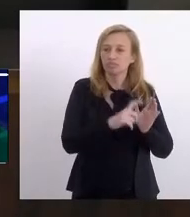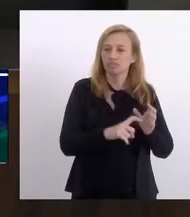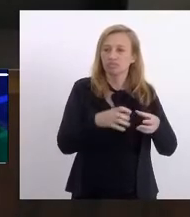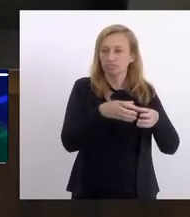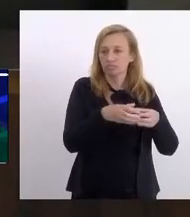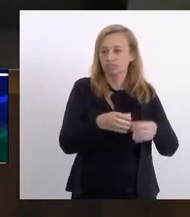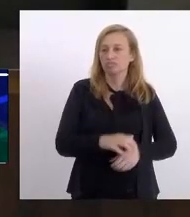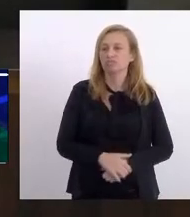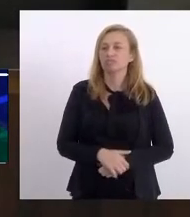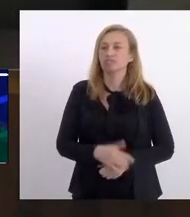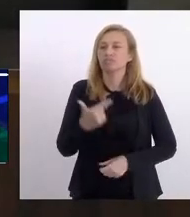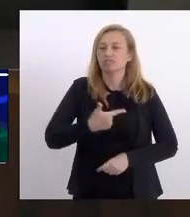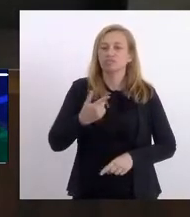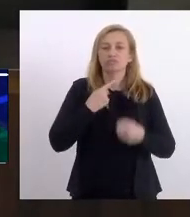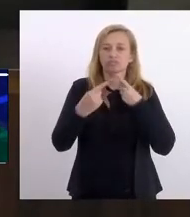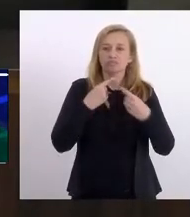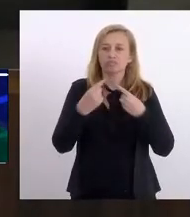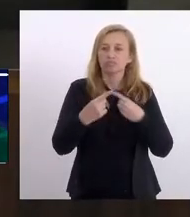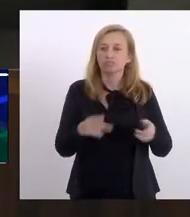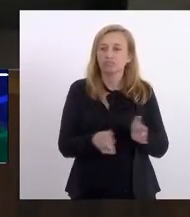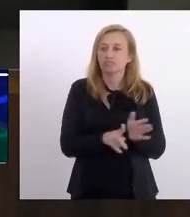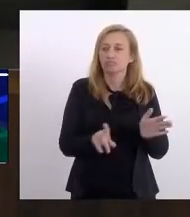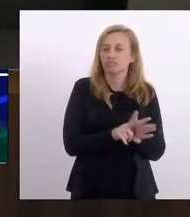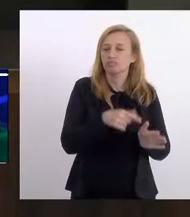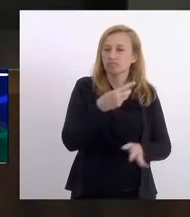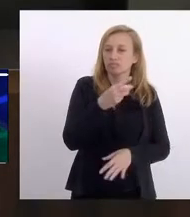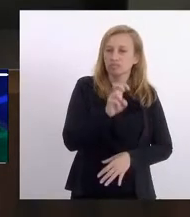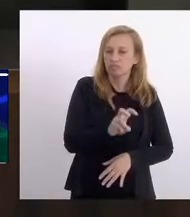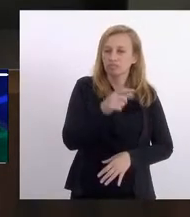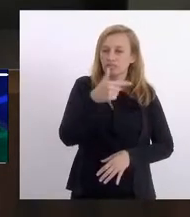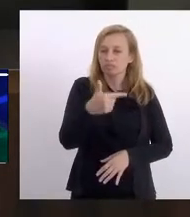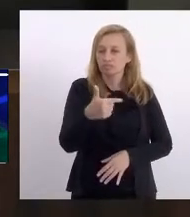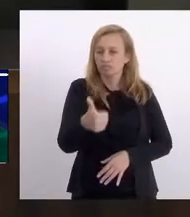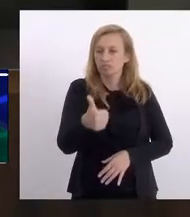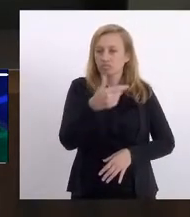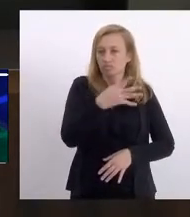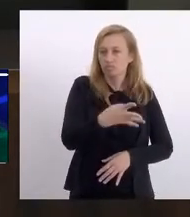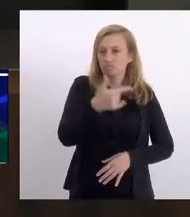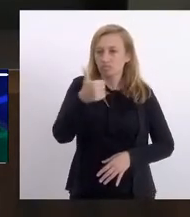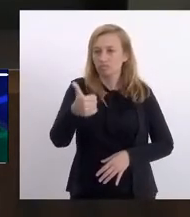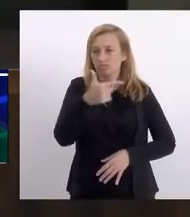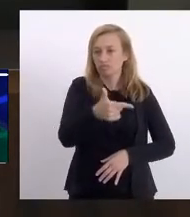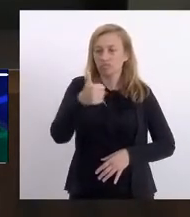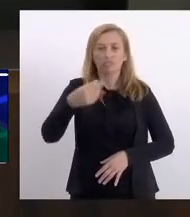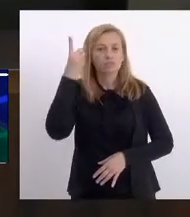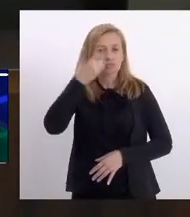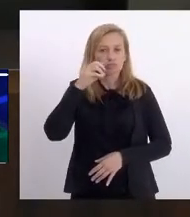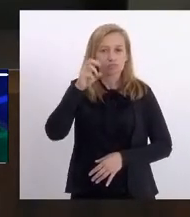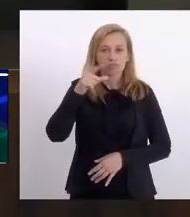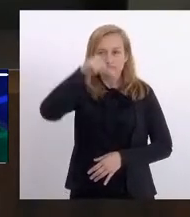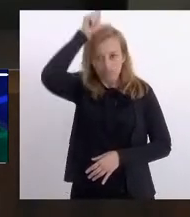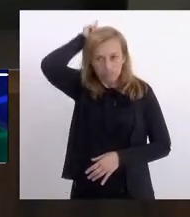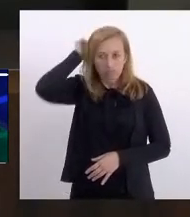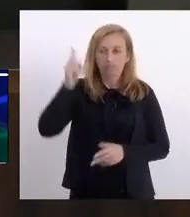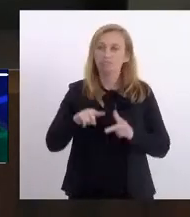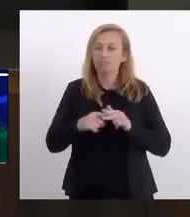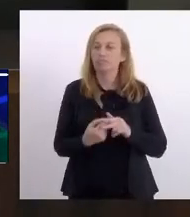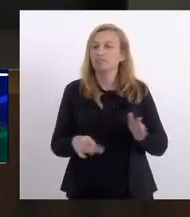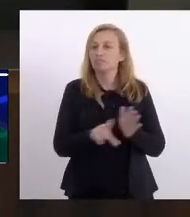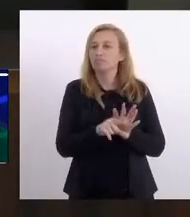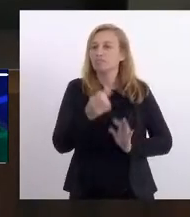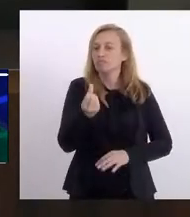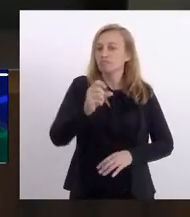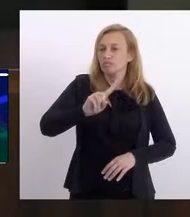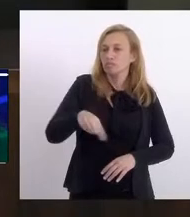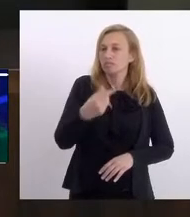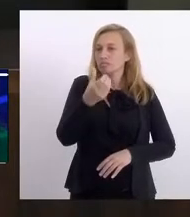comissões. Segunda discussão, redação do vencido, projeto de lei 5147-A, de 21, de autoria do deputado Luiz Paulo, que altera a lei